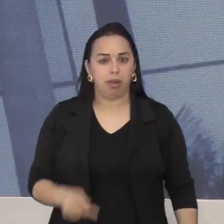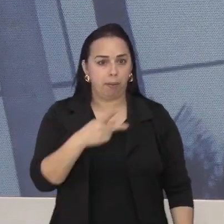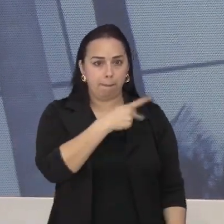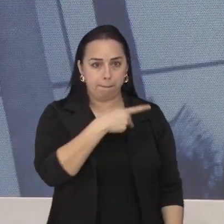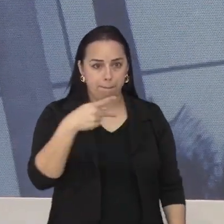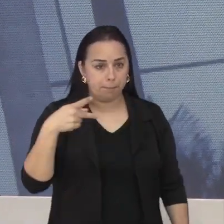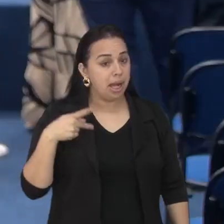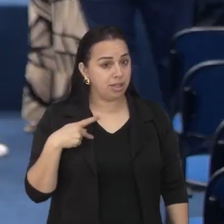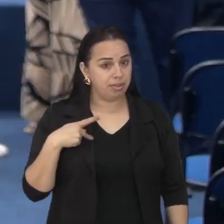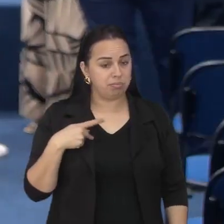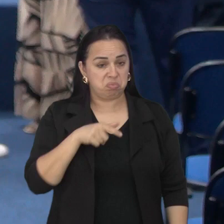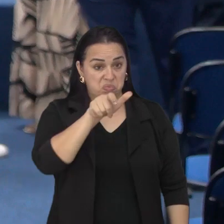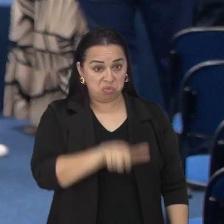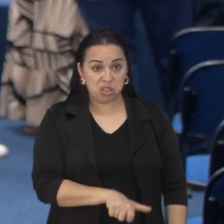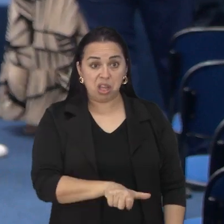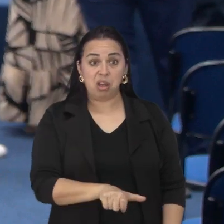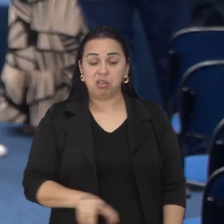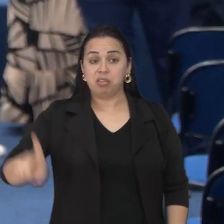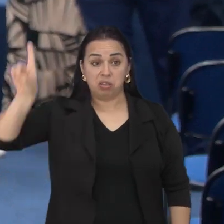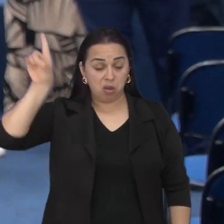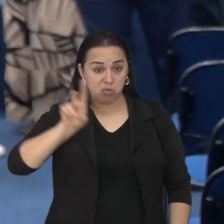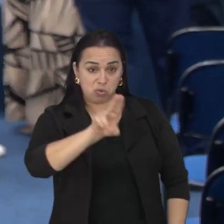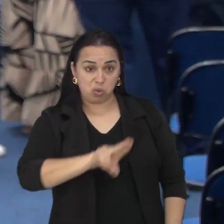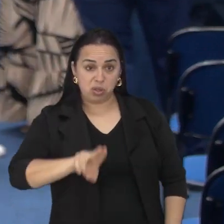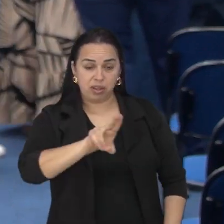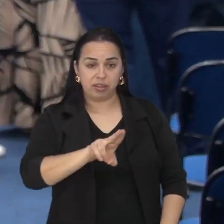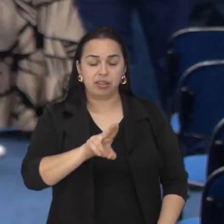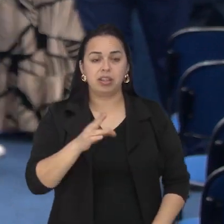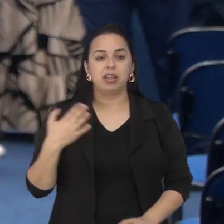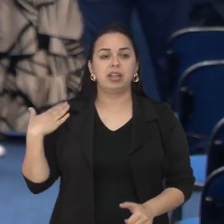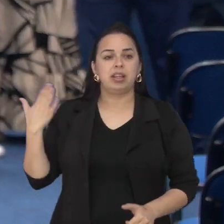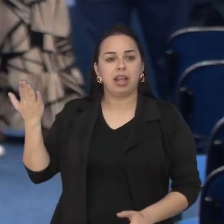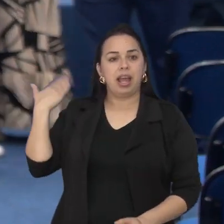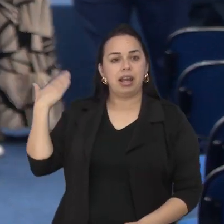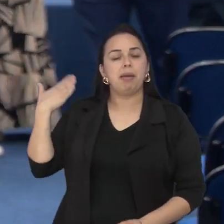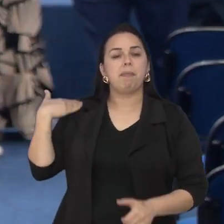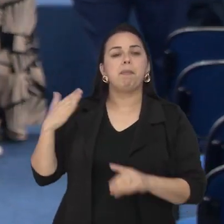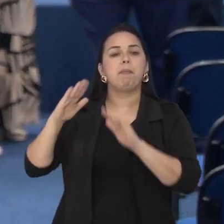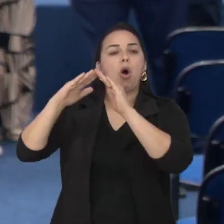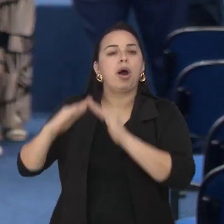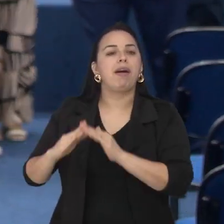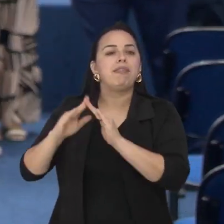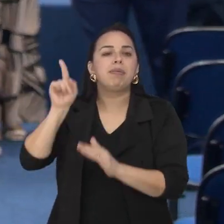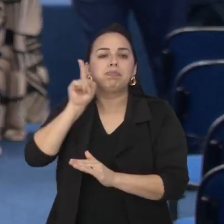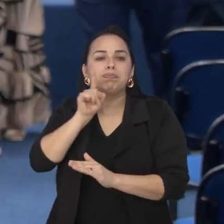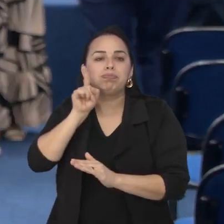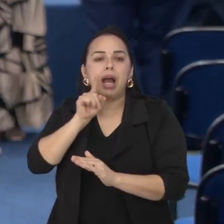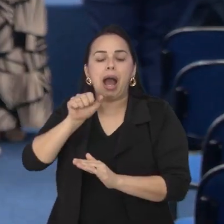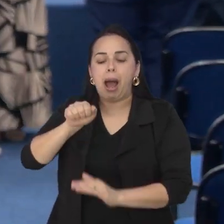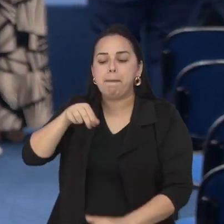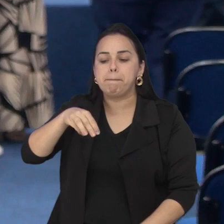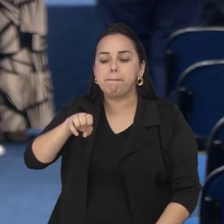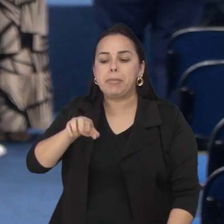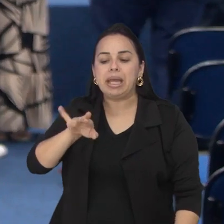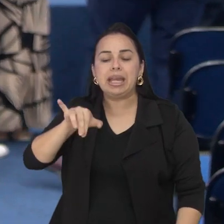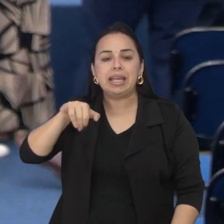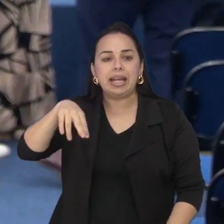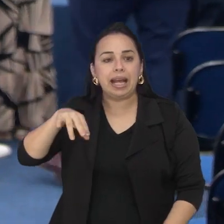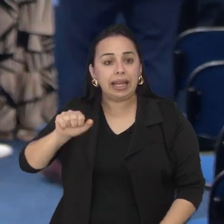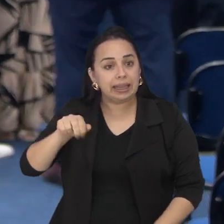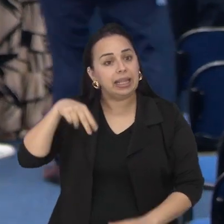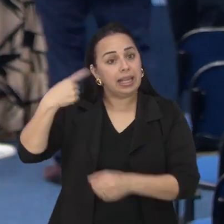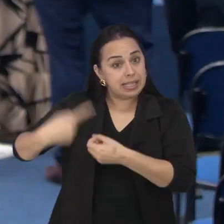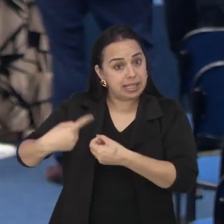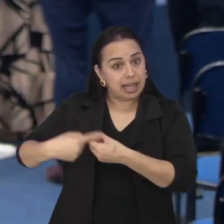no município. O pastor Rosivaldo é um homem de Deus que chegou há um tempo atrás de Americana, está fazendo um